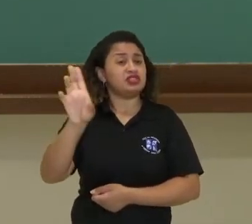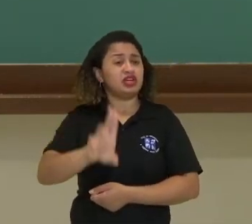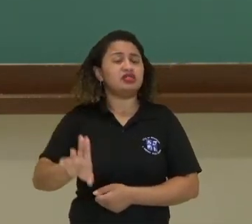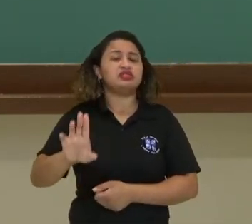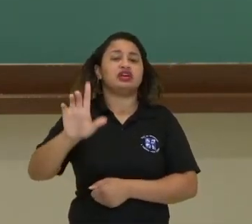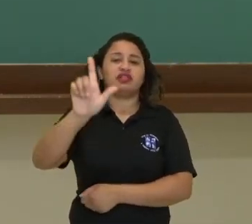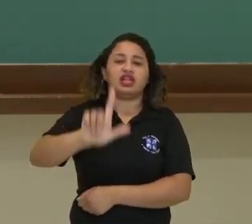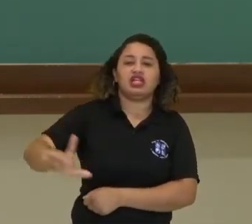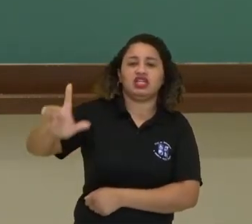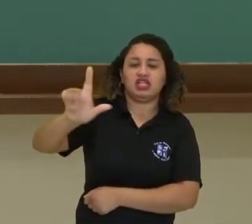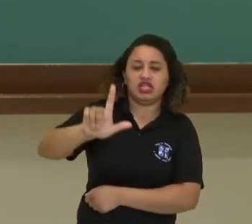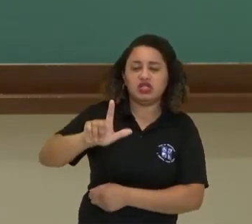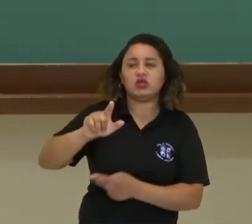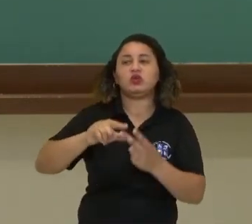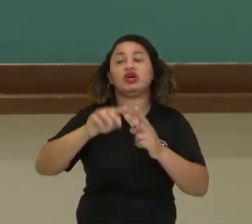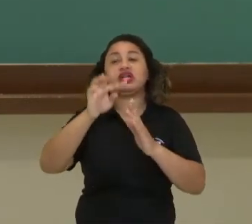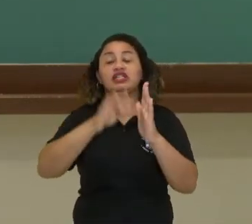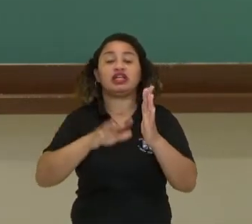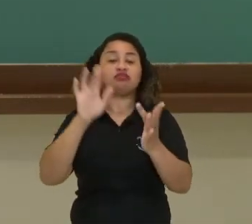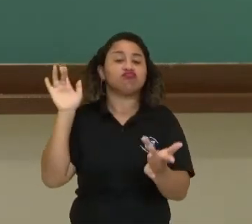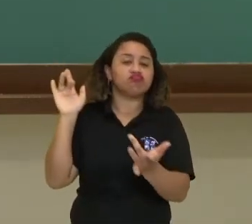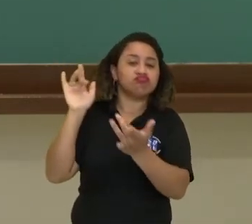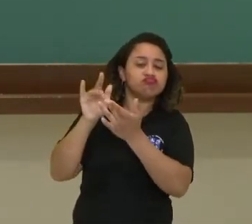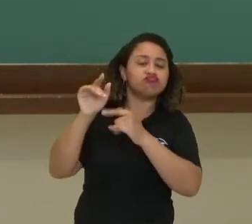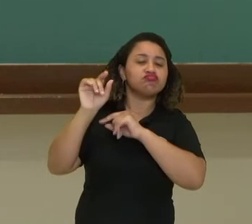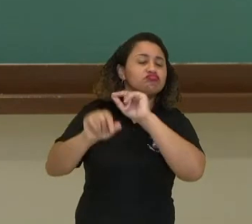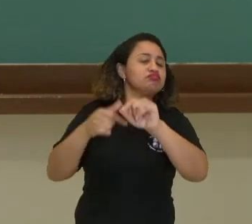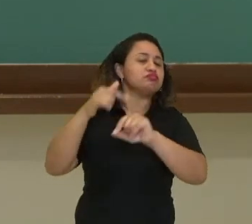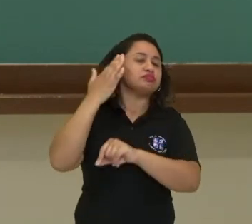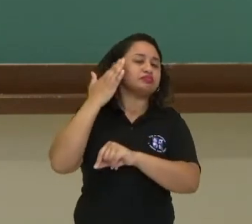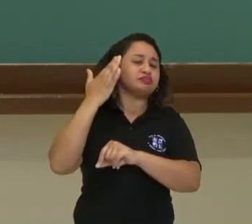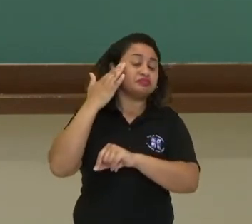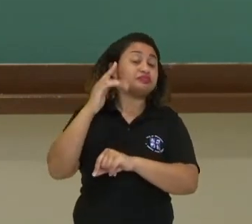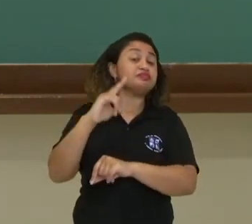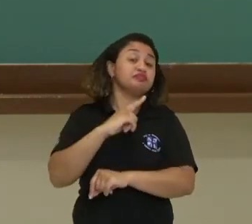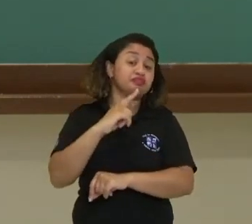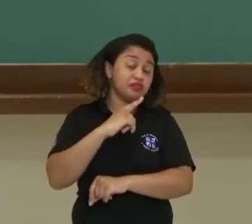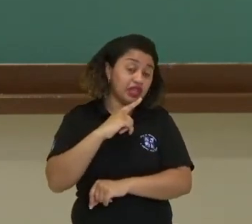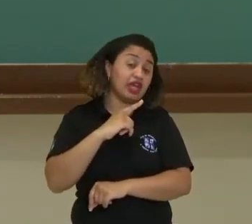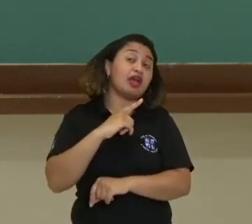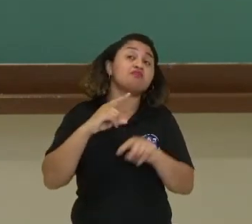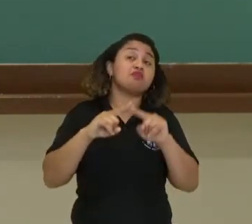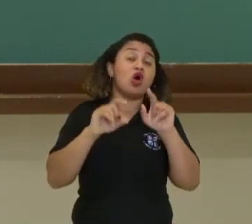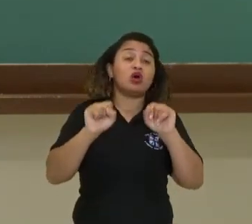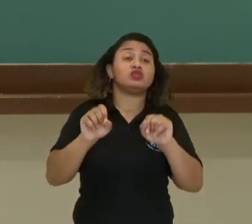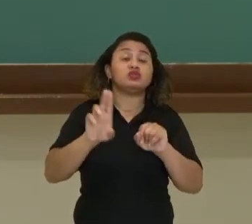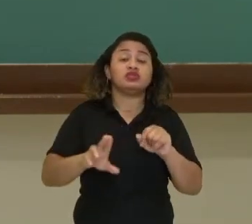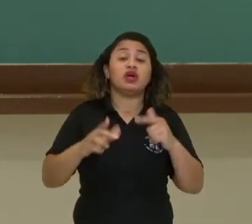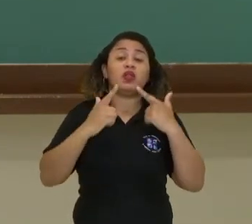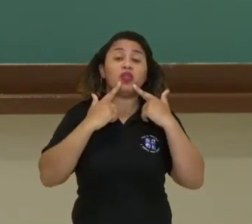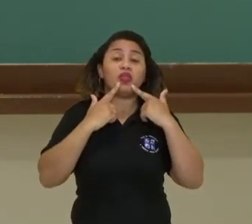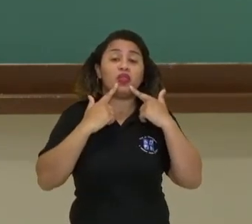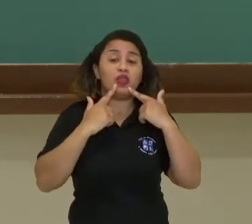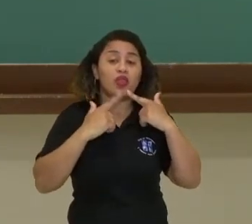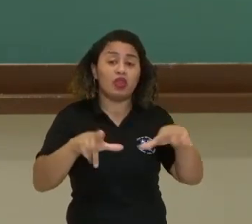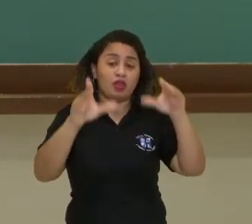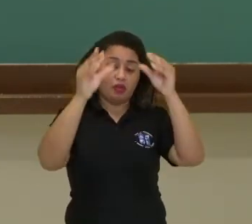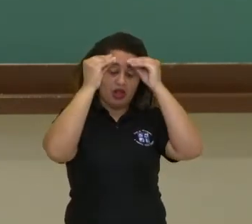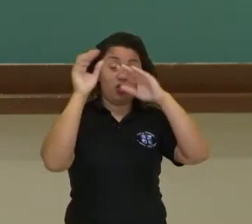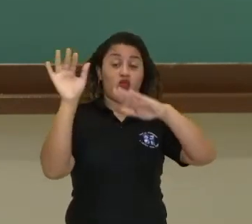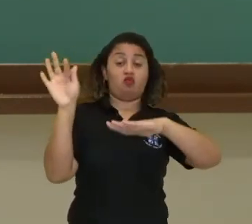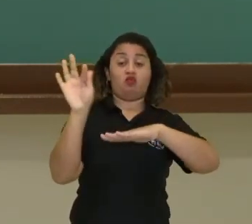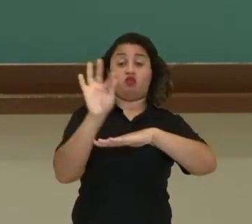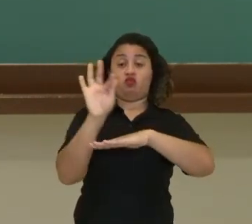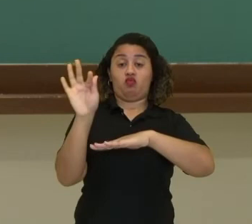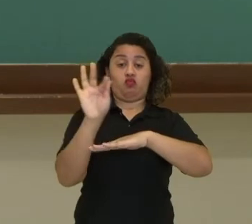na literatura em textos mais clássicos só para você saber que ele existe pode ser usado numa linguagem mais formal